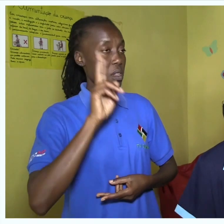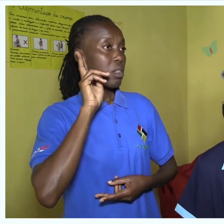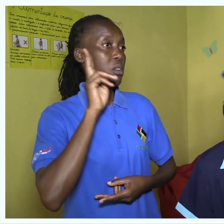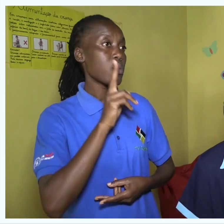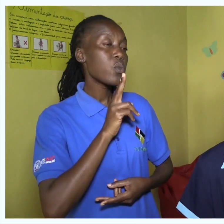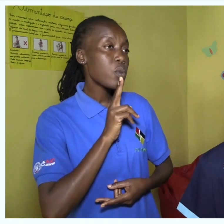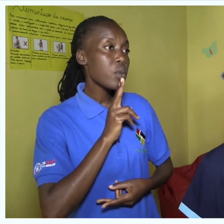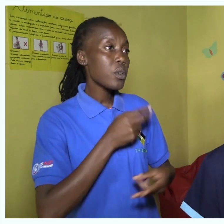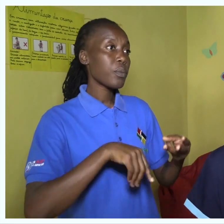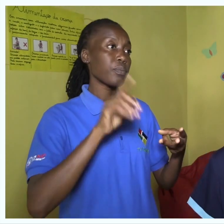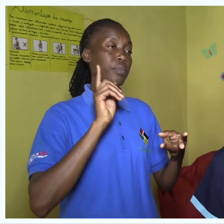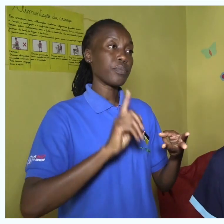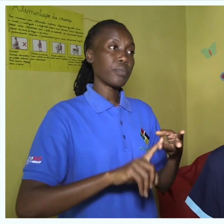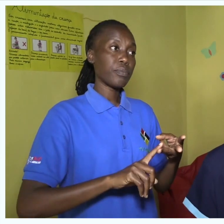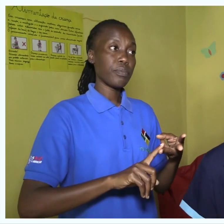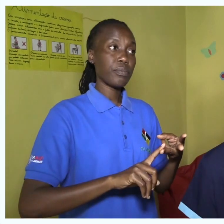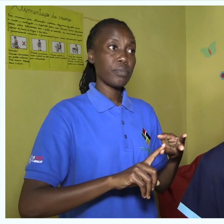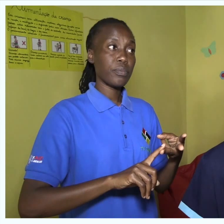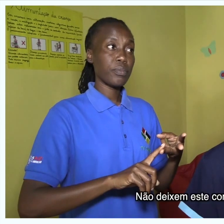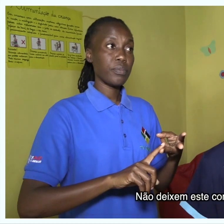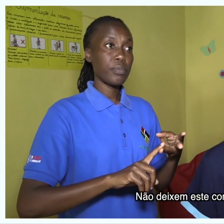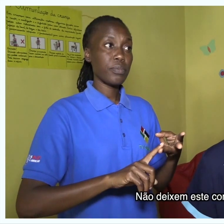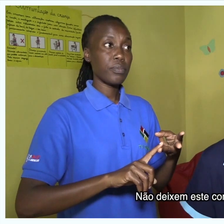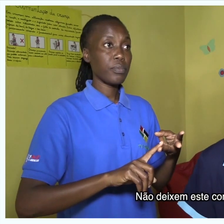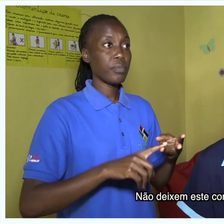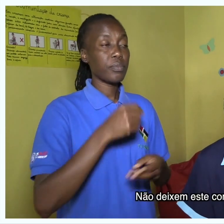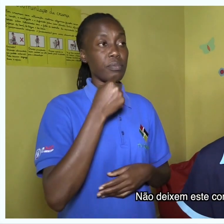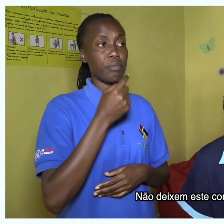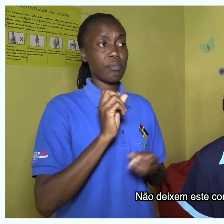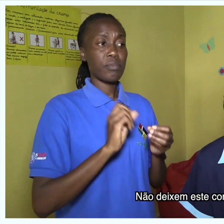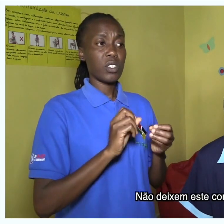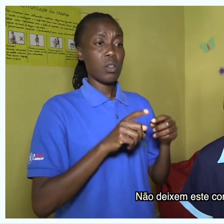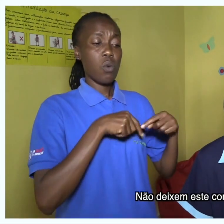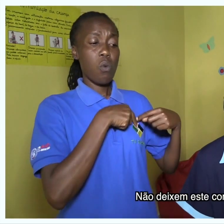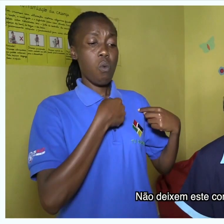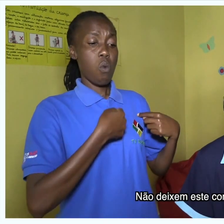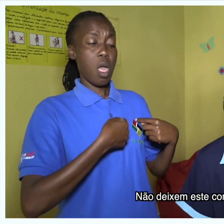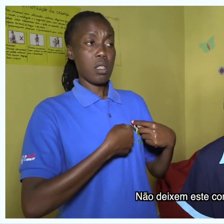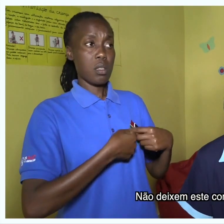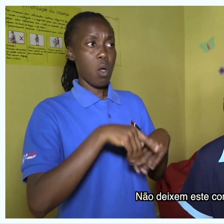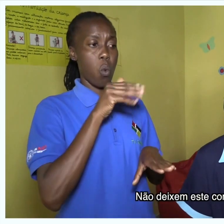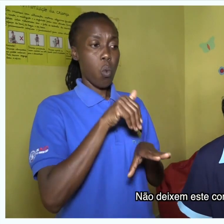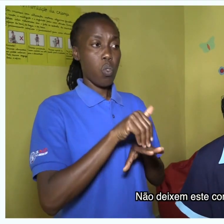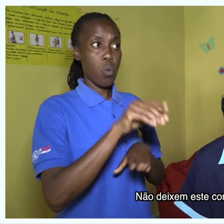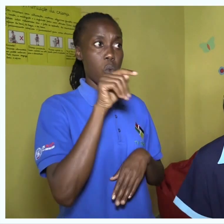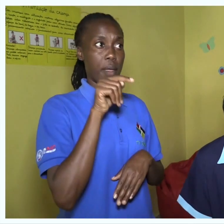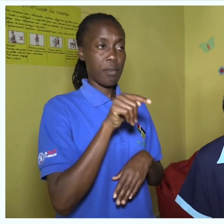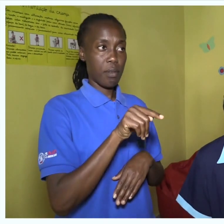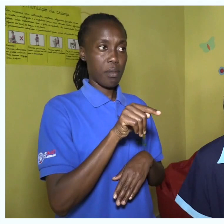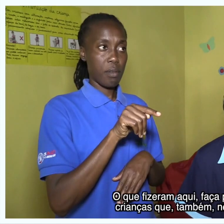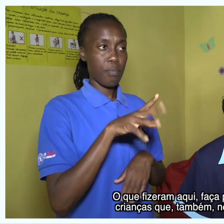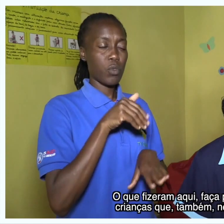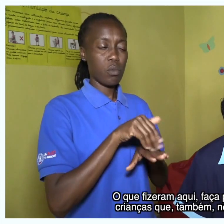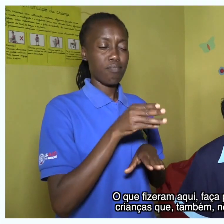Surdo. E não deixem esse coração, façam o que fizeram por essas